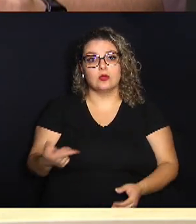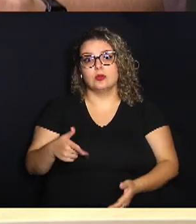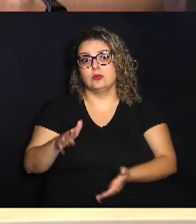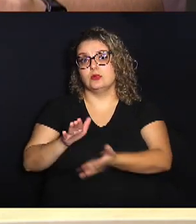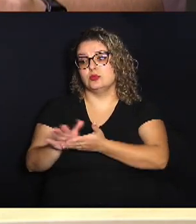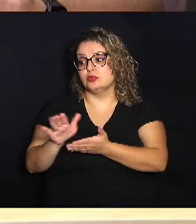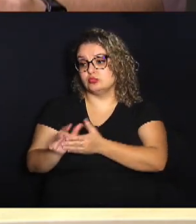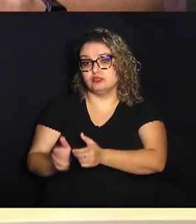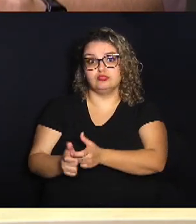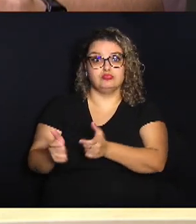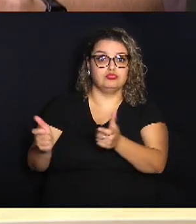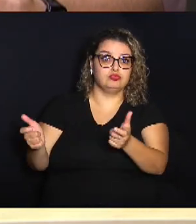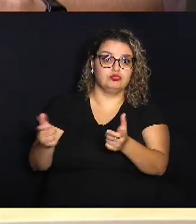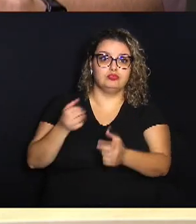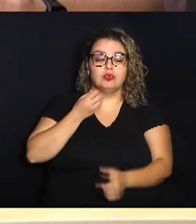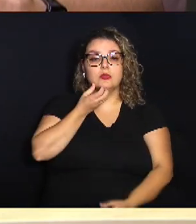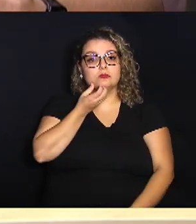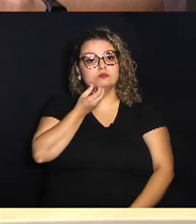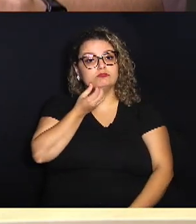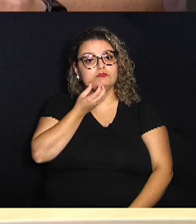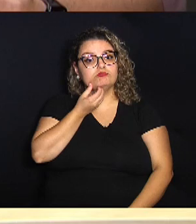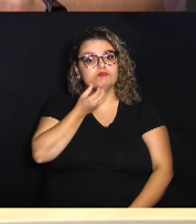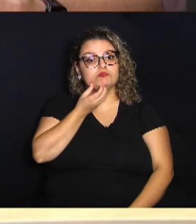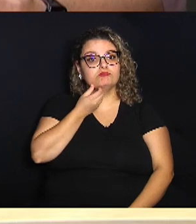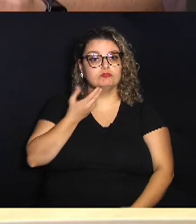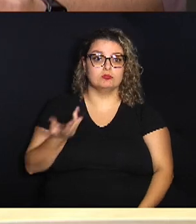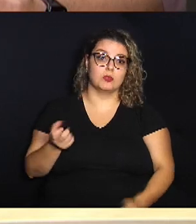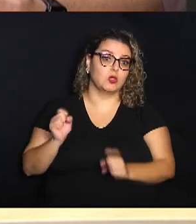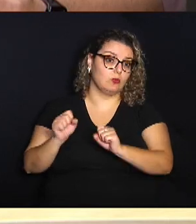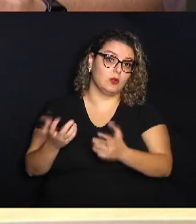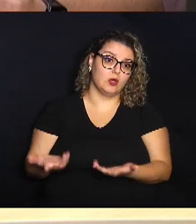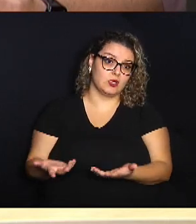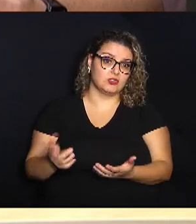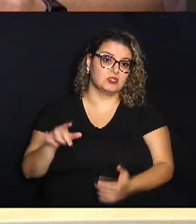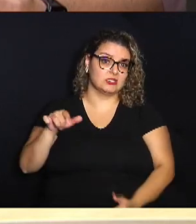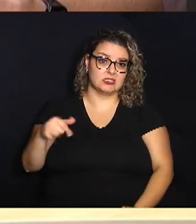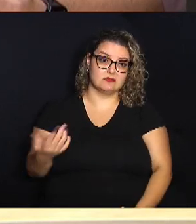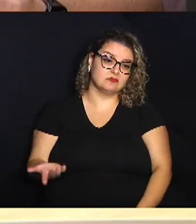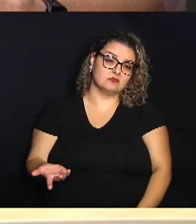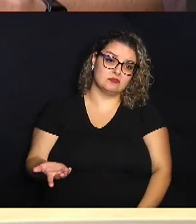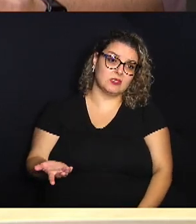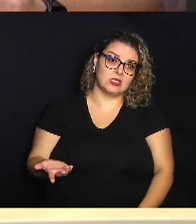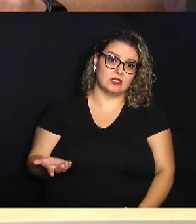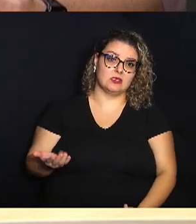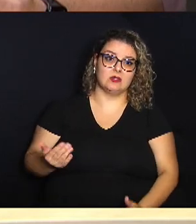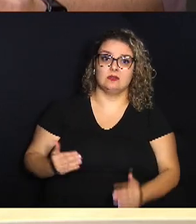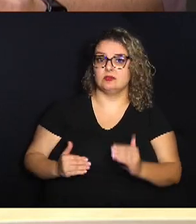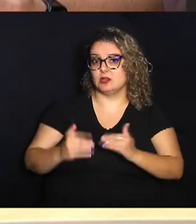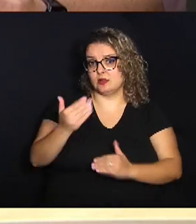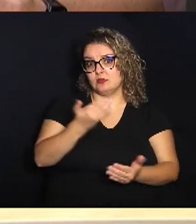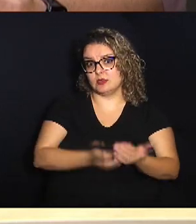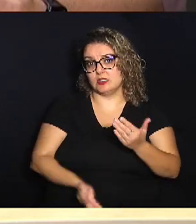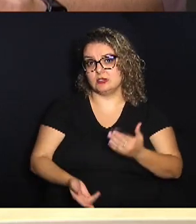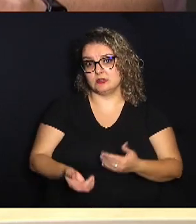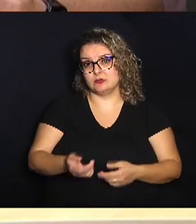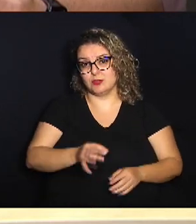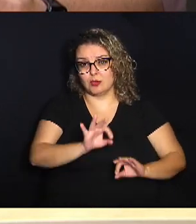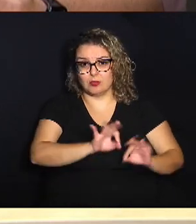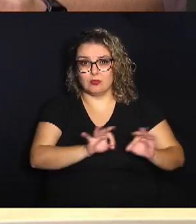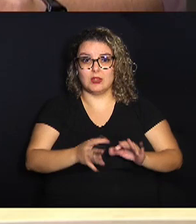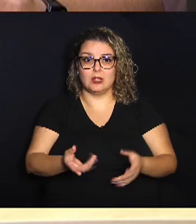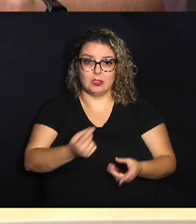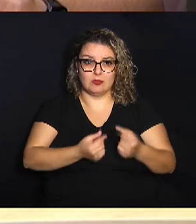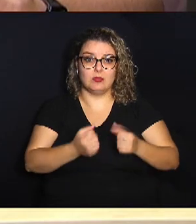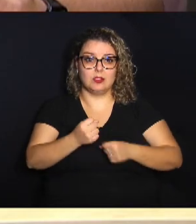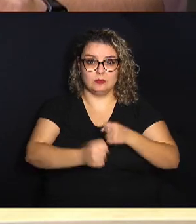de capital num presente que possa vir depois desequilibrar suas contas no decorrer do